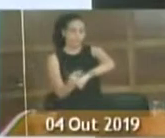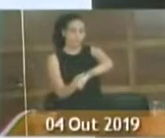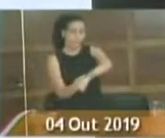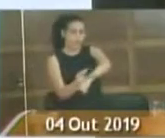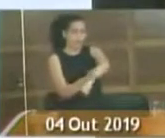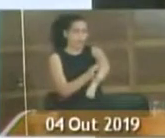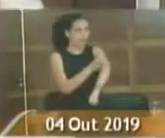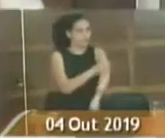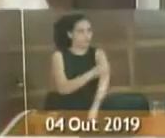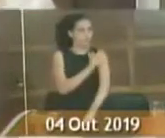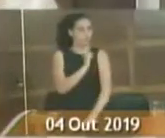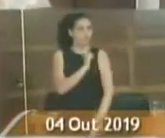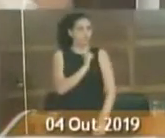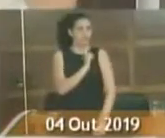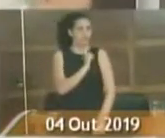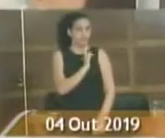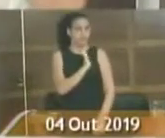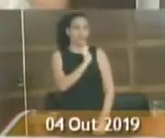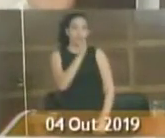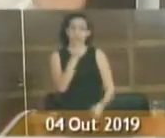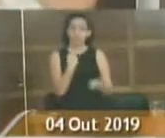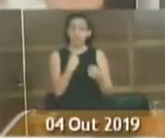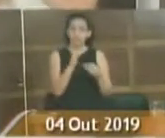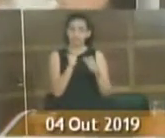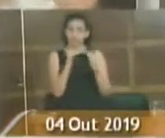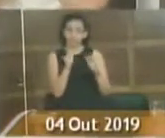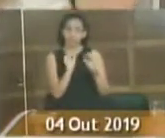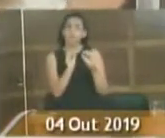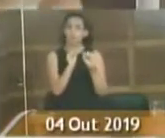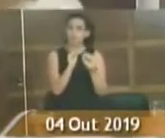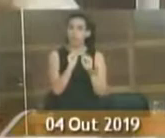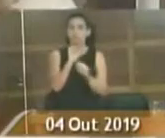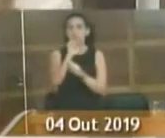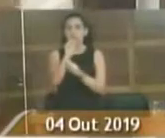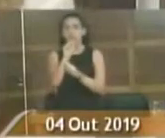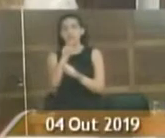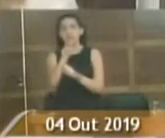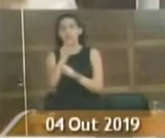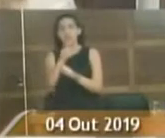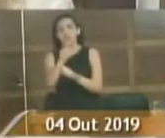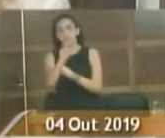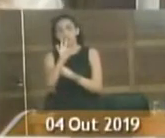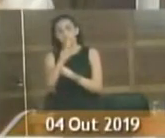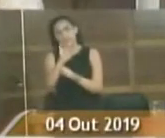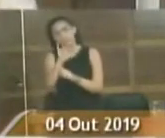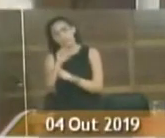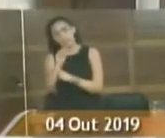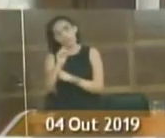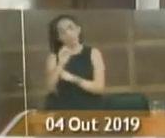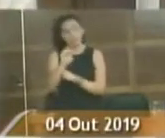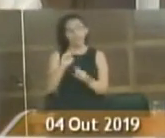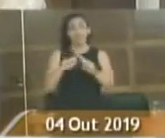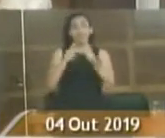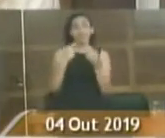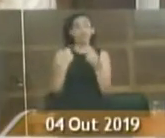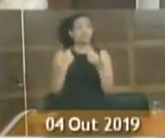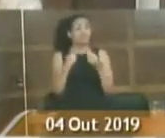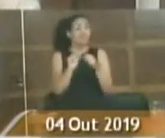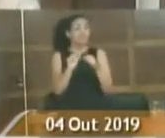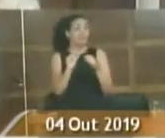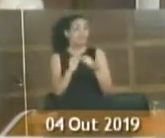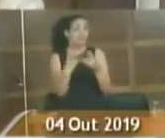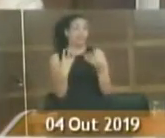uma lesão, a gente já tem que sinalizar, pode ser uma esporotricose. Mas tem que fazer